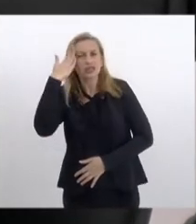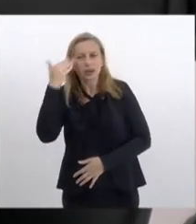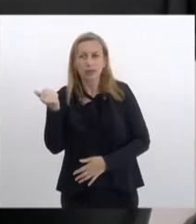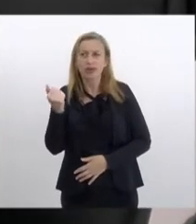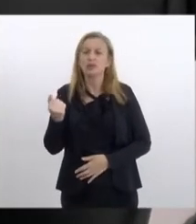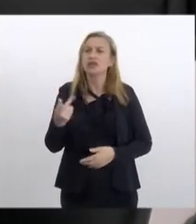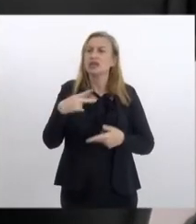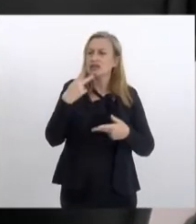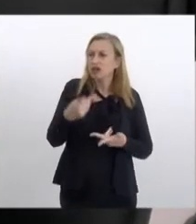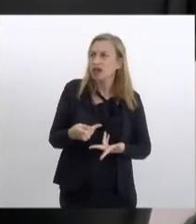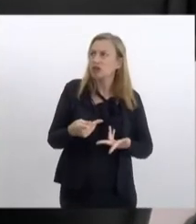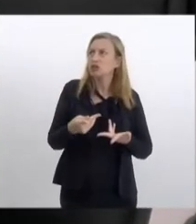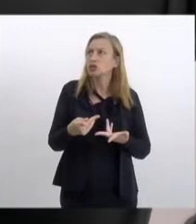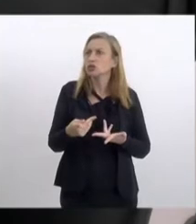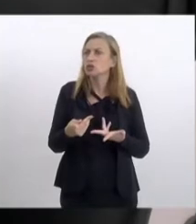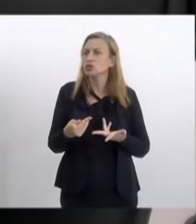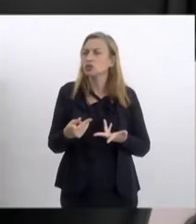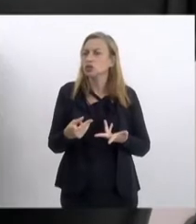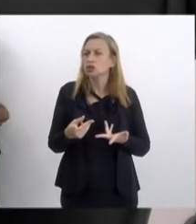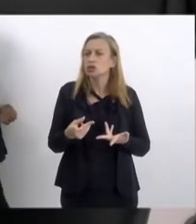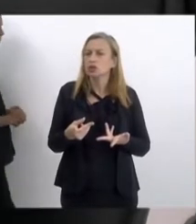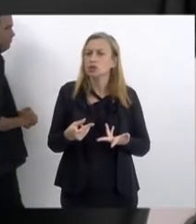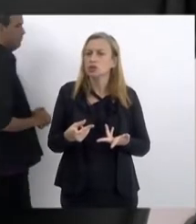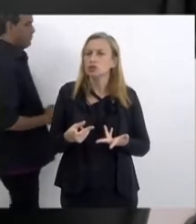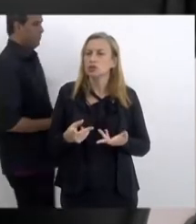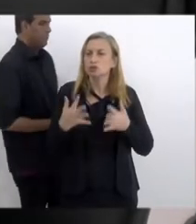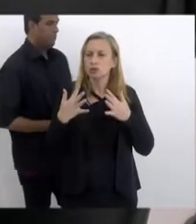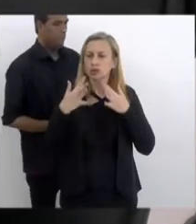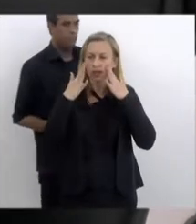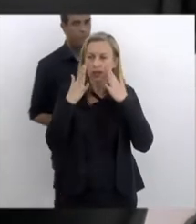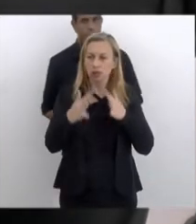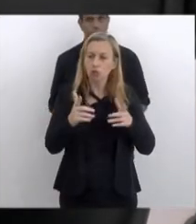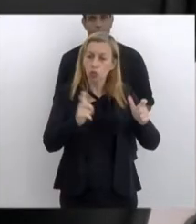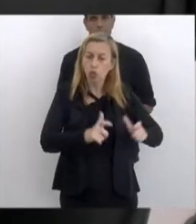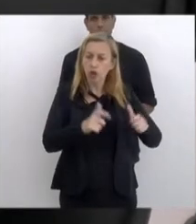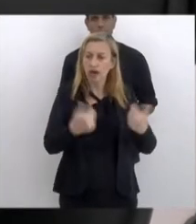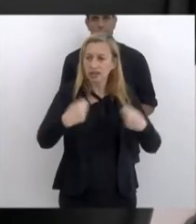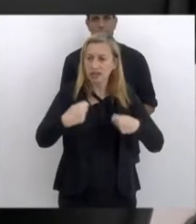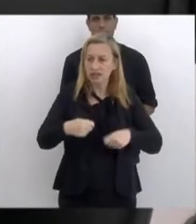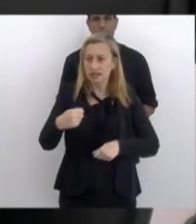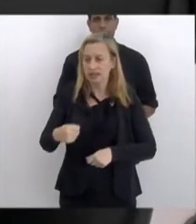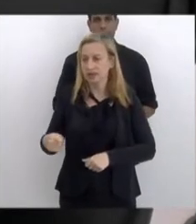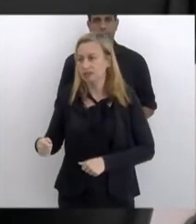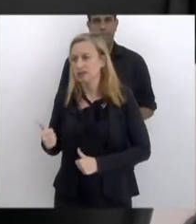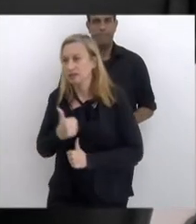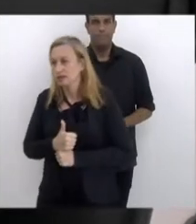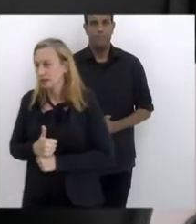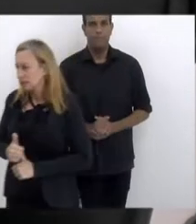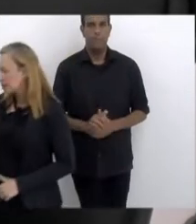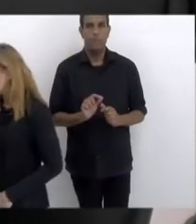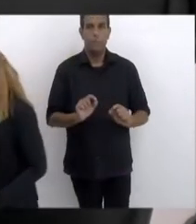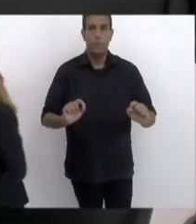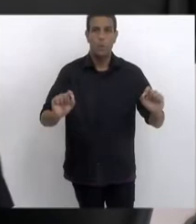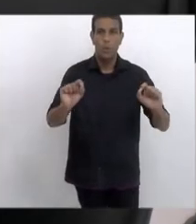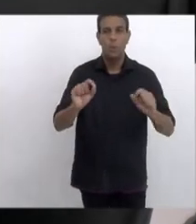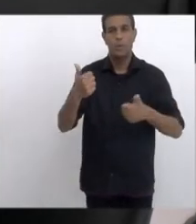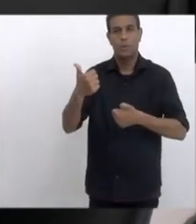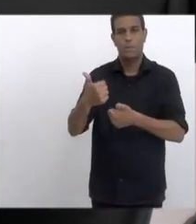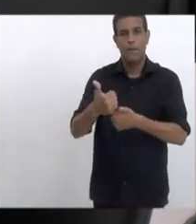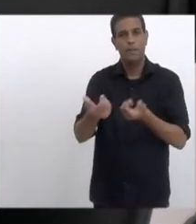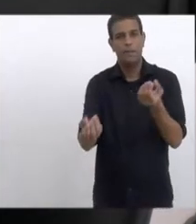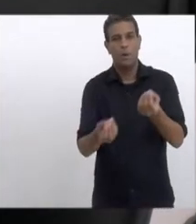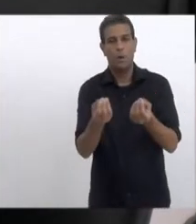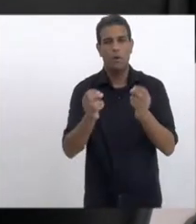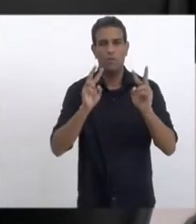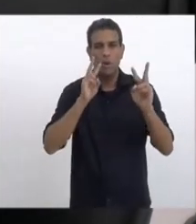se tratando de prevenção, é um lugar que necessita muito da atuação. Inclusive, eu estava falando aqui com a